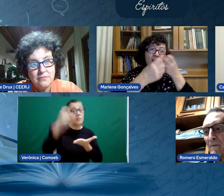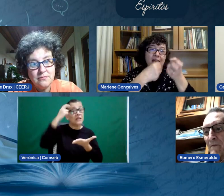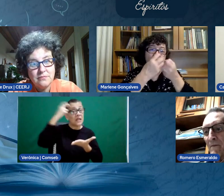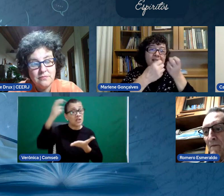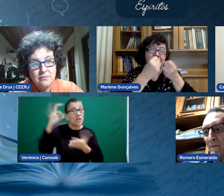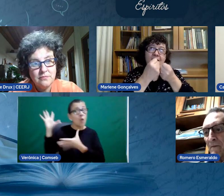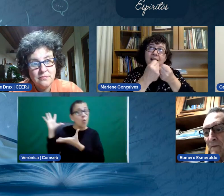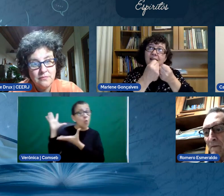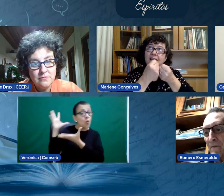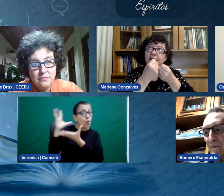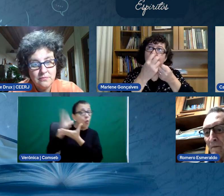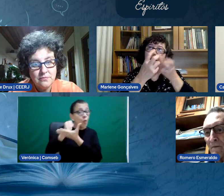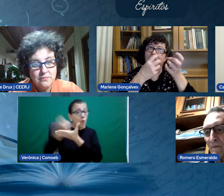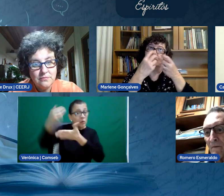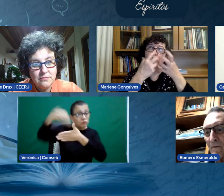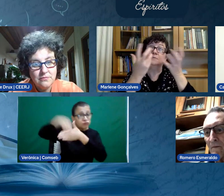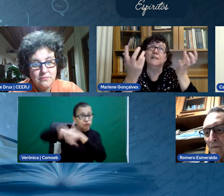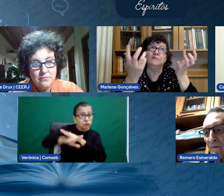pôde